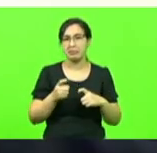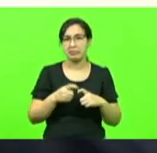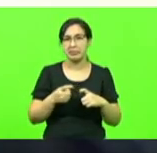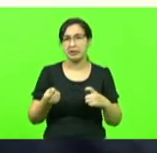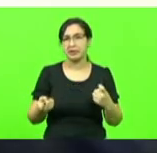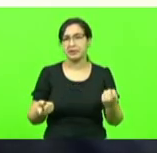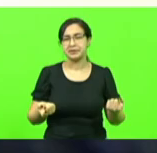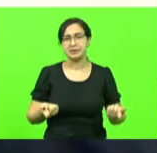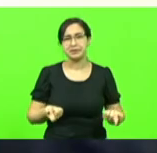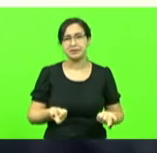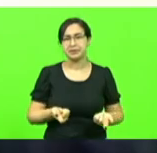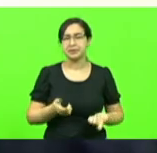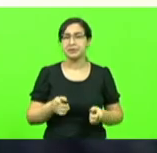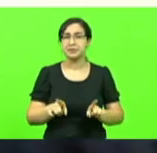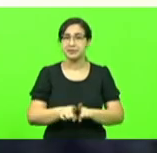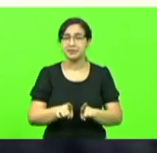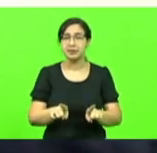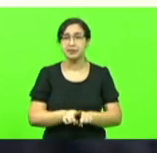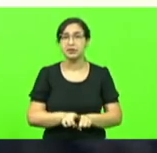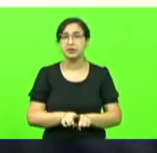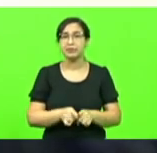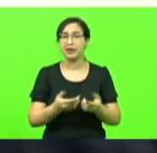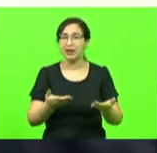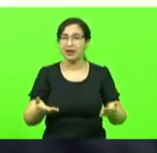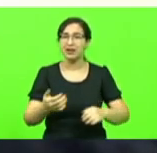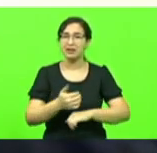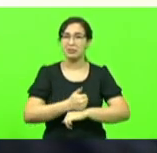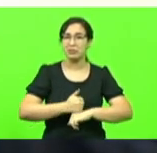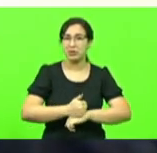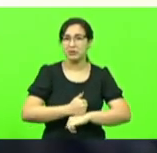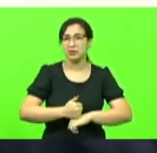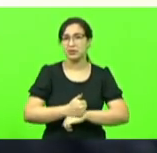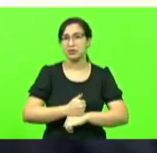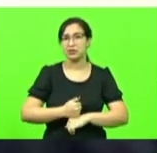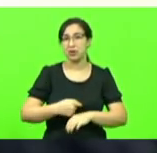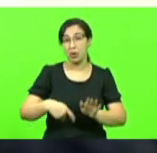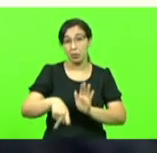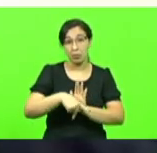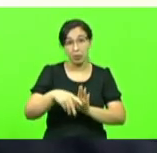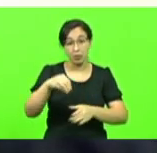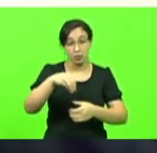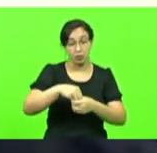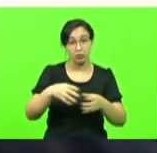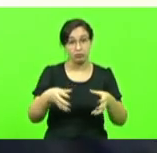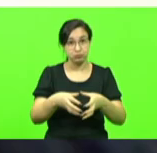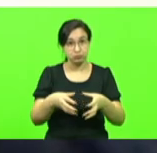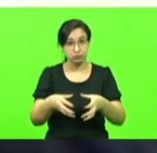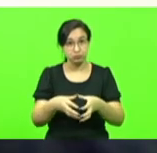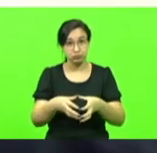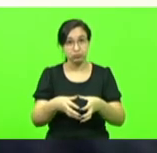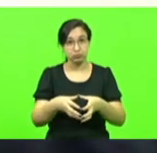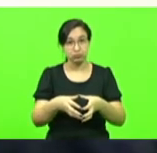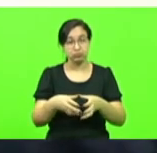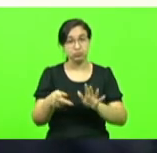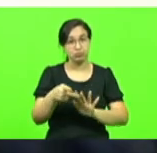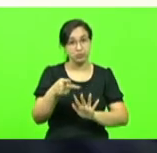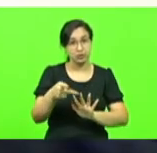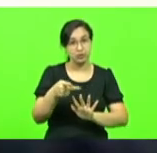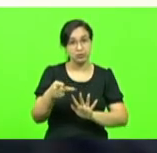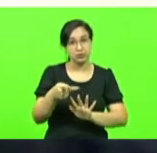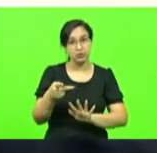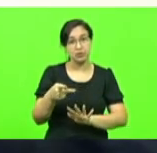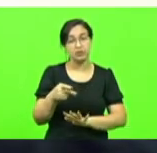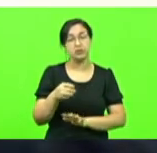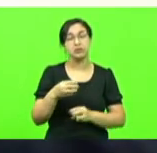fora aqueles profissionais que não fazem parte dessas equipes da portaria, né, do Ministério da